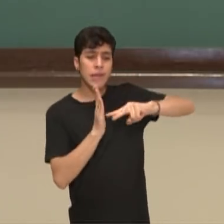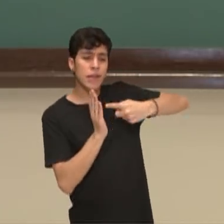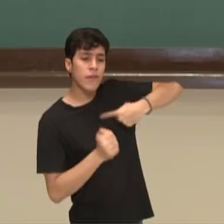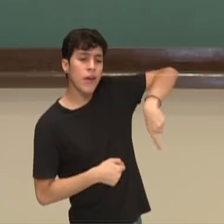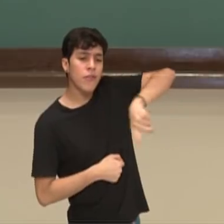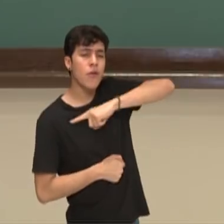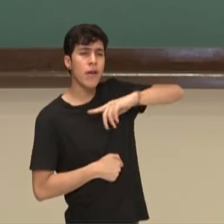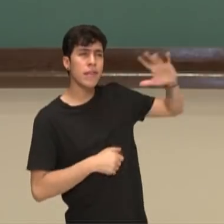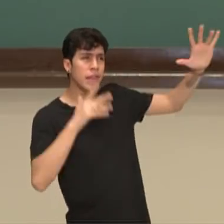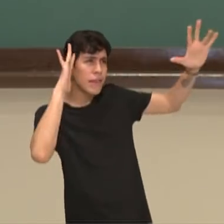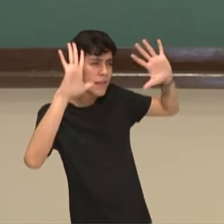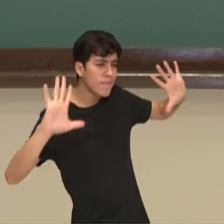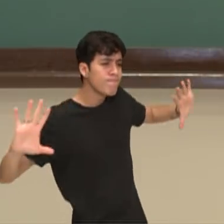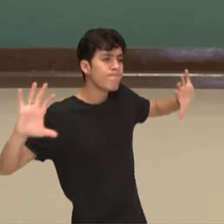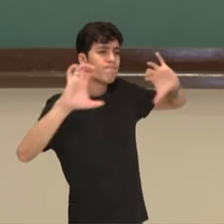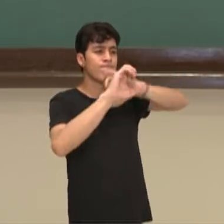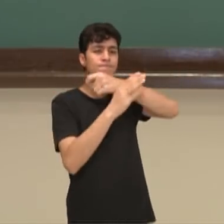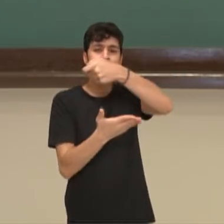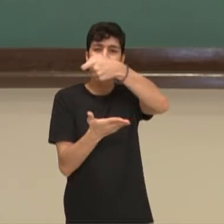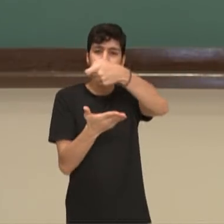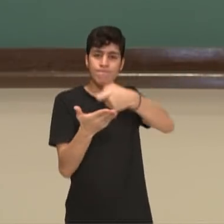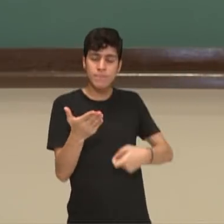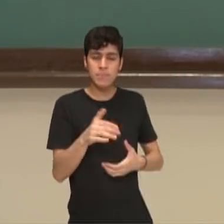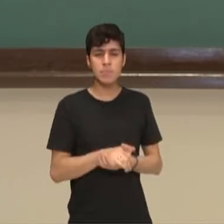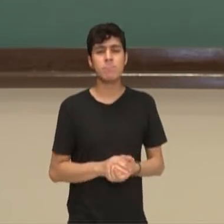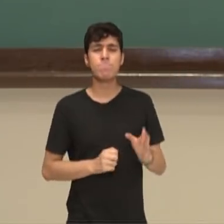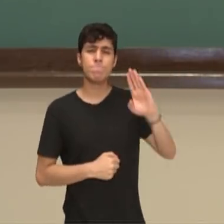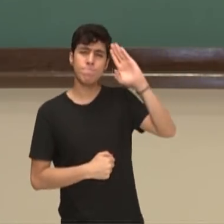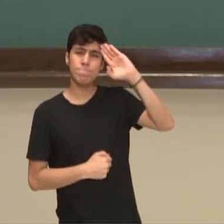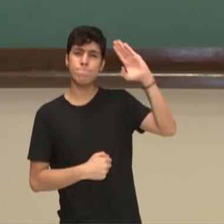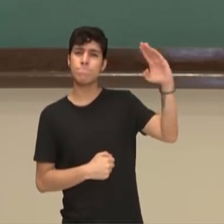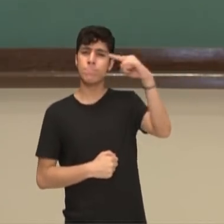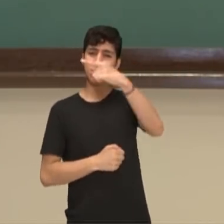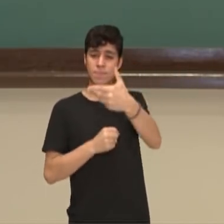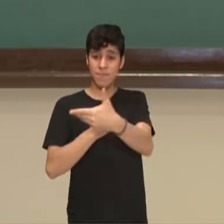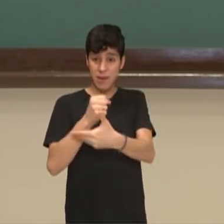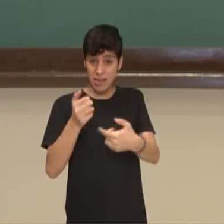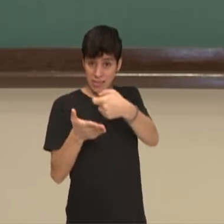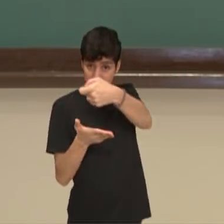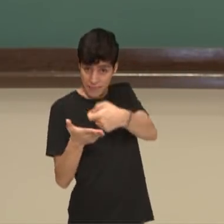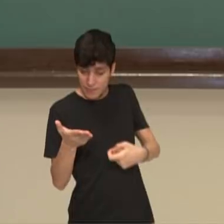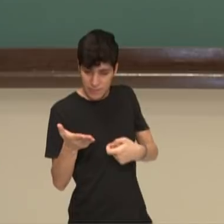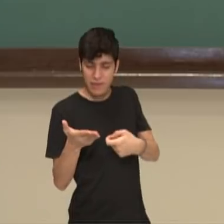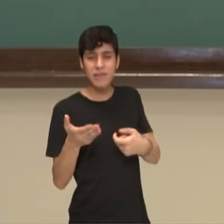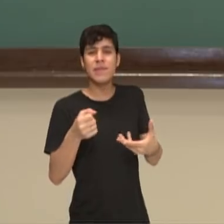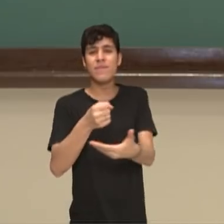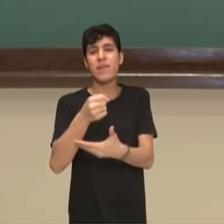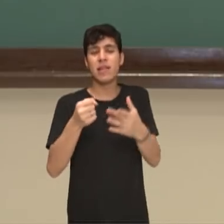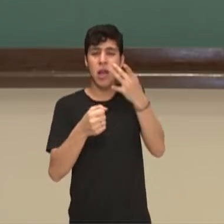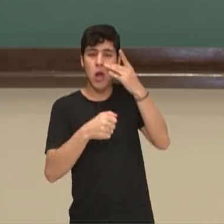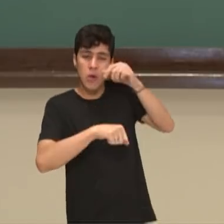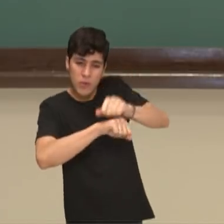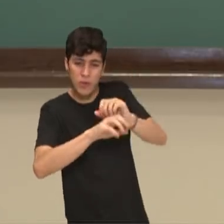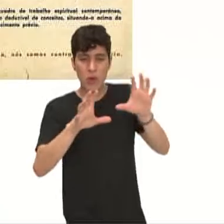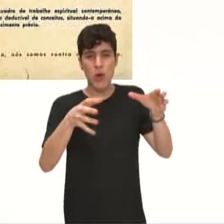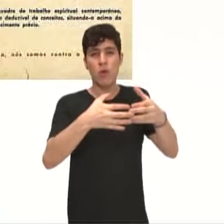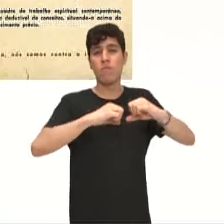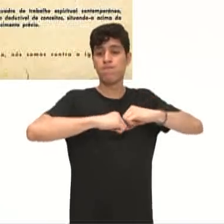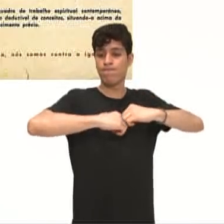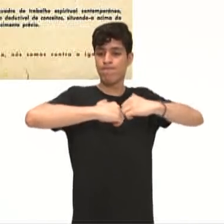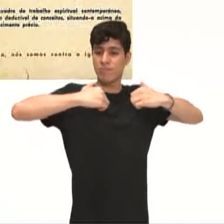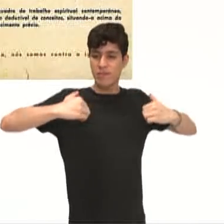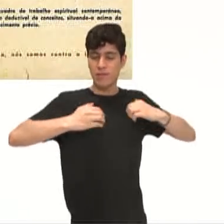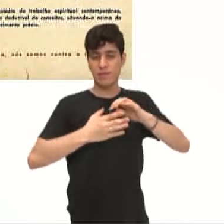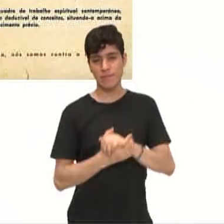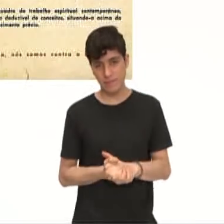E quais eram os principais pilares deste manifesto que fundamentava o concretismo através do Grupo Ruptura? Bom,